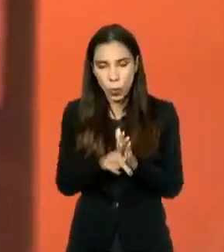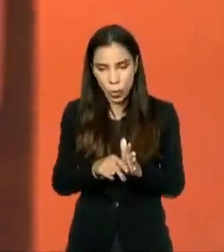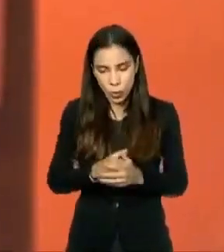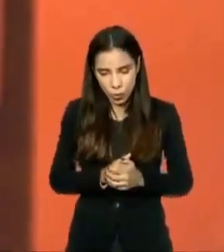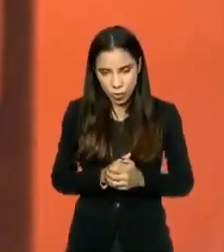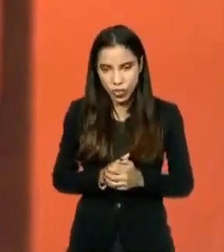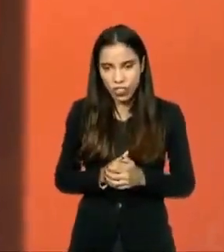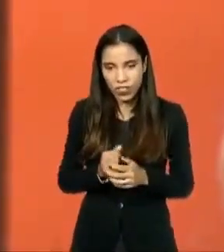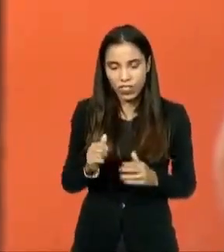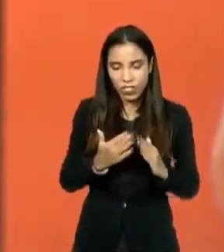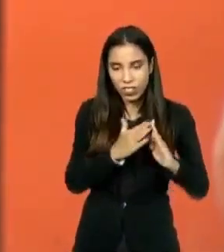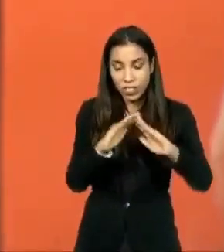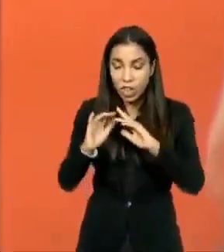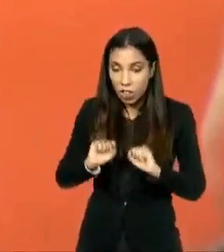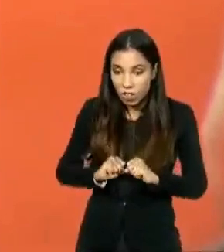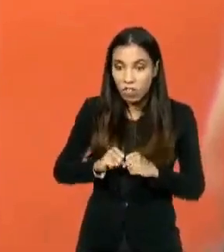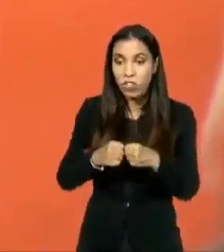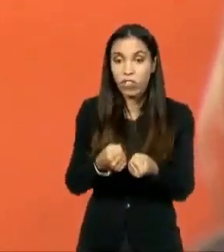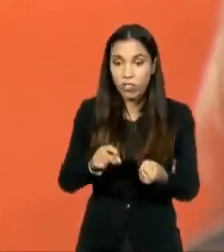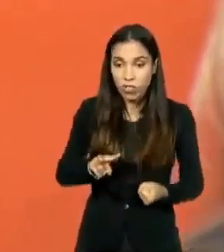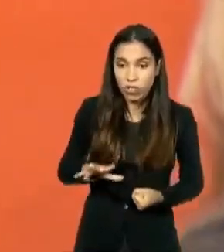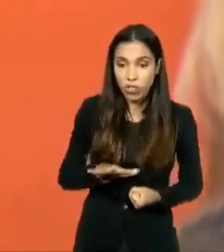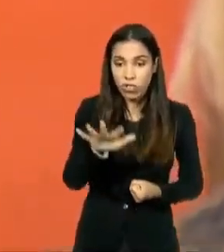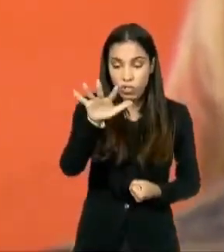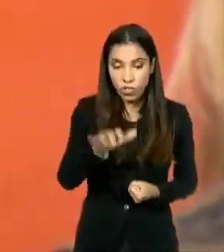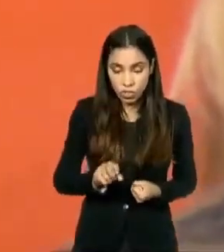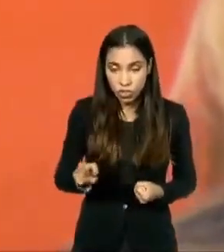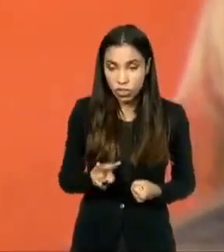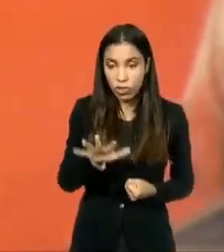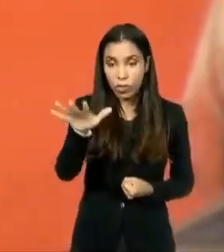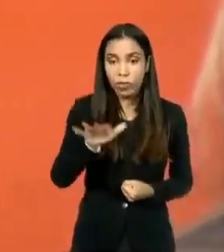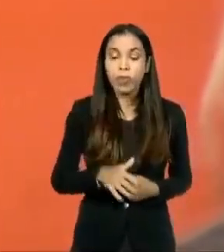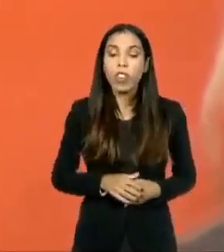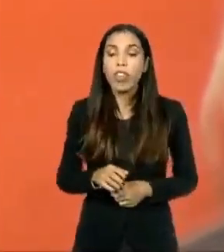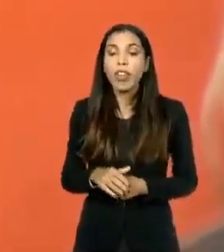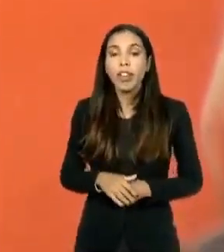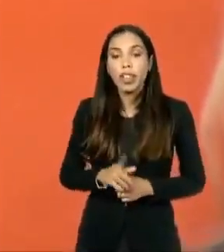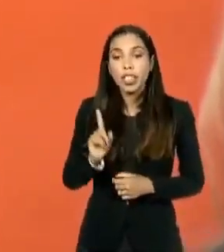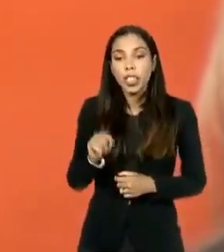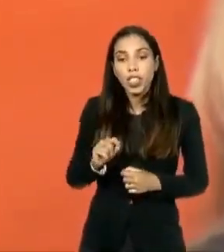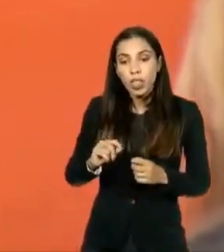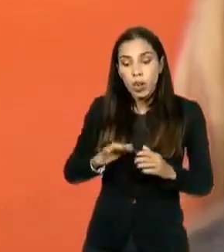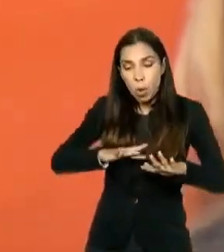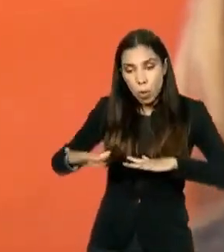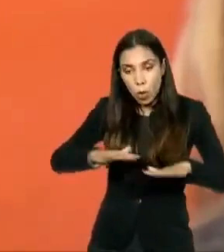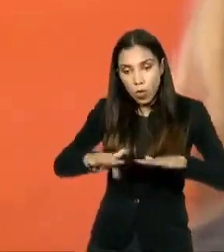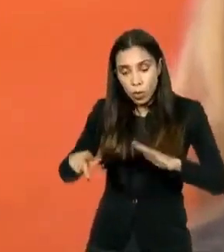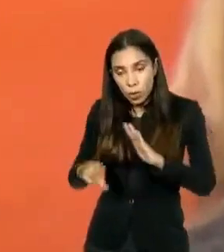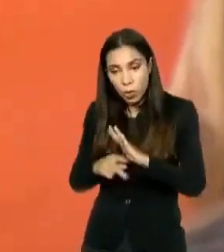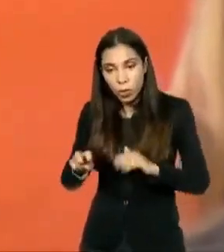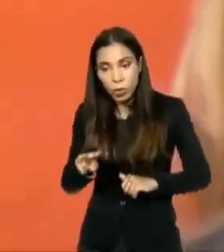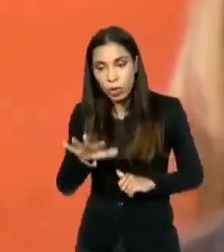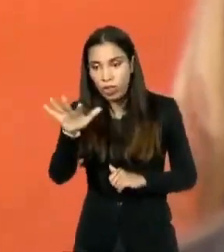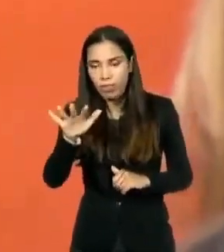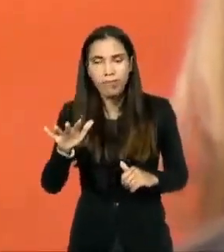que se fortaleceu com o próprio Vidigal e o Vidigal com a pastoral de favela, no fundo, a pastoral de favela e esse movimento do Vidigal tem a